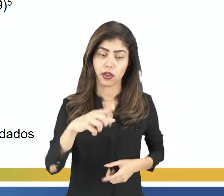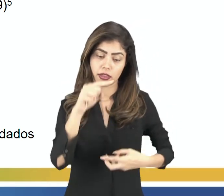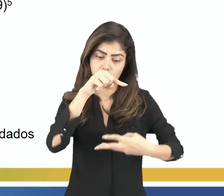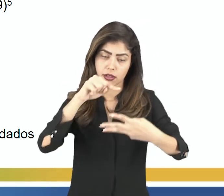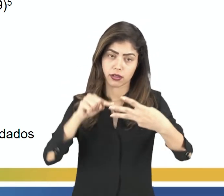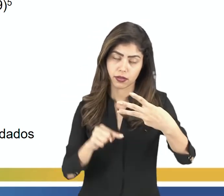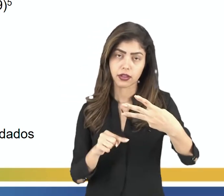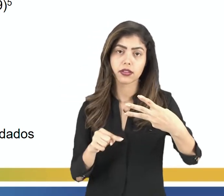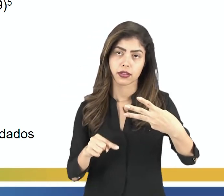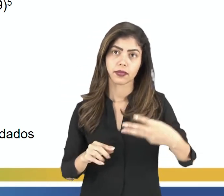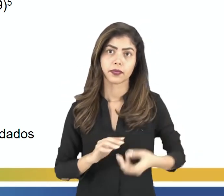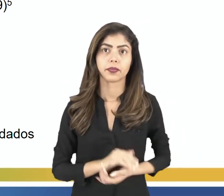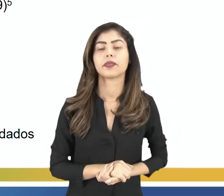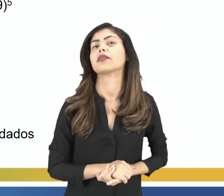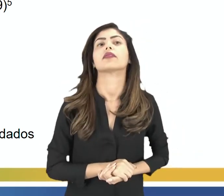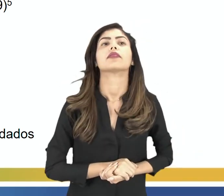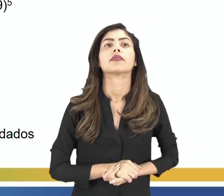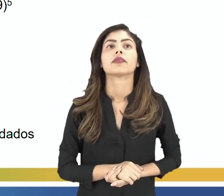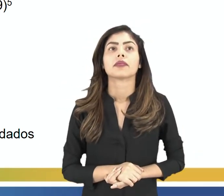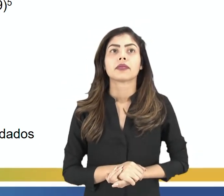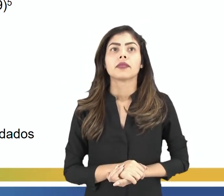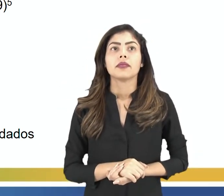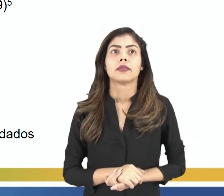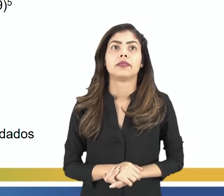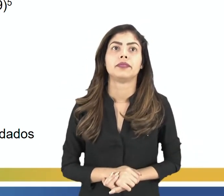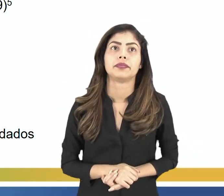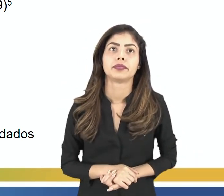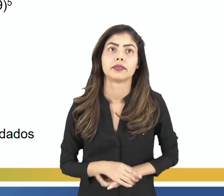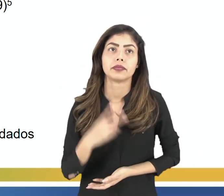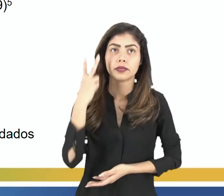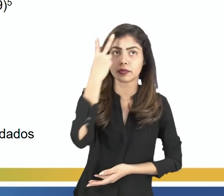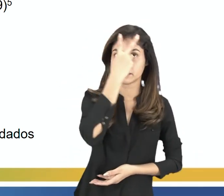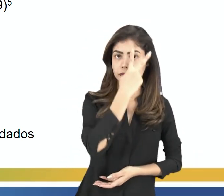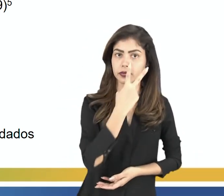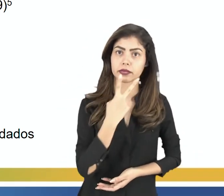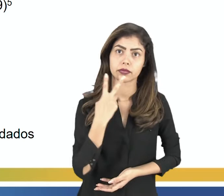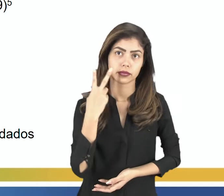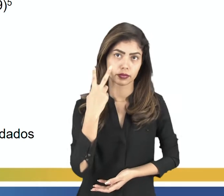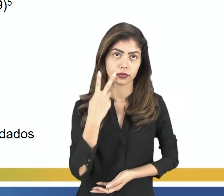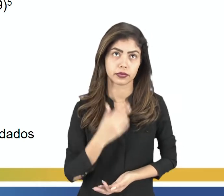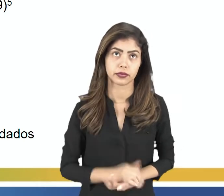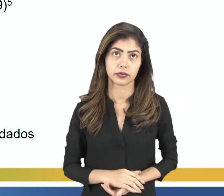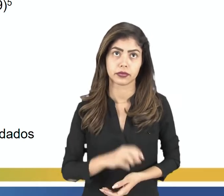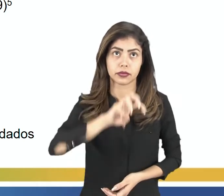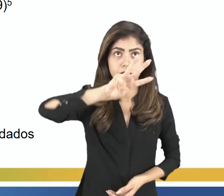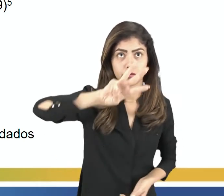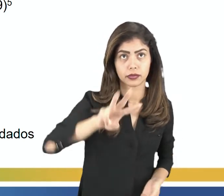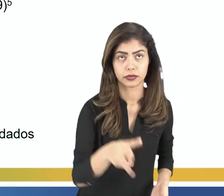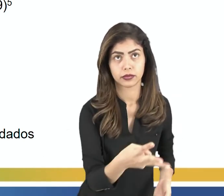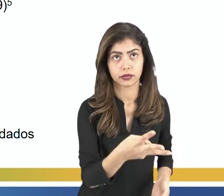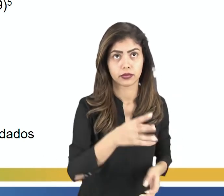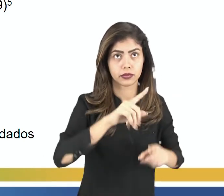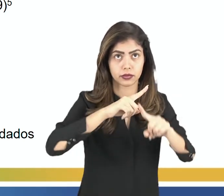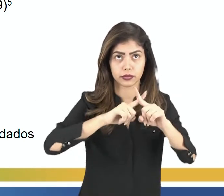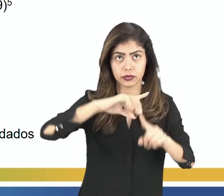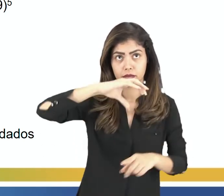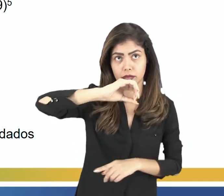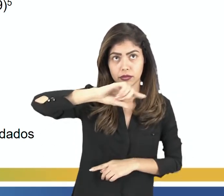3 vezes 0,99. Agora nós vamos ver para 2 horas. Tenho 3.000